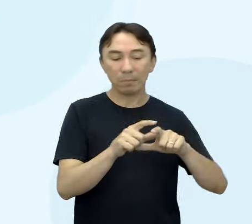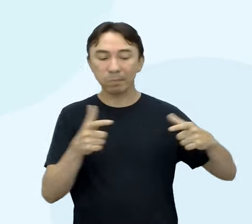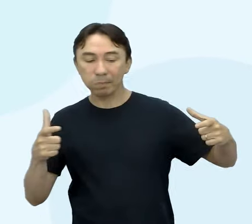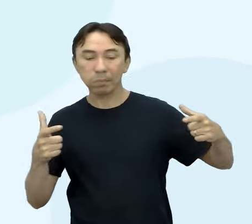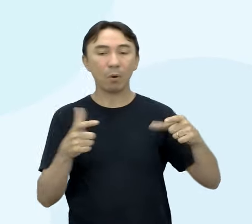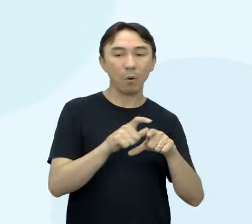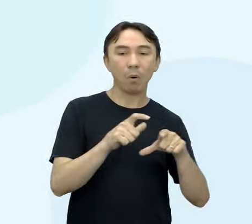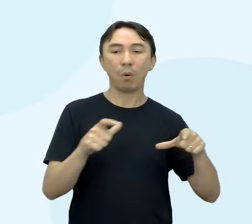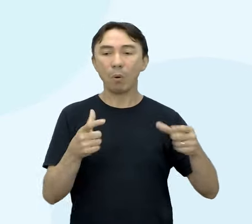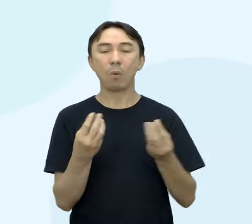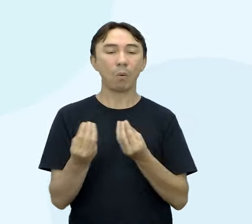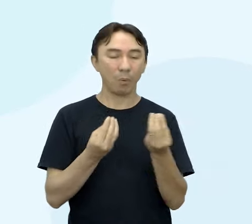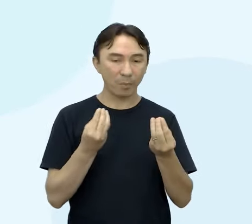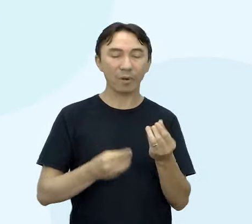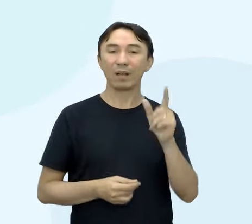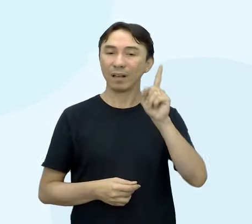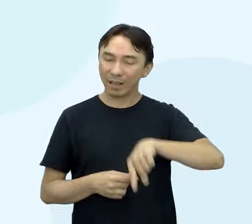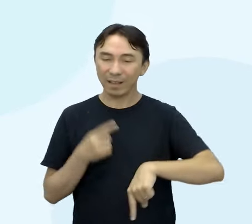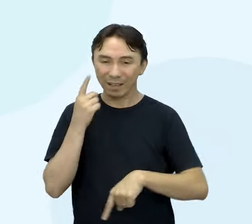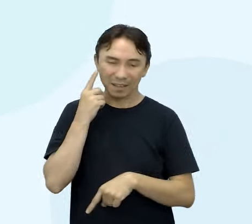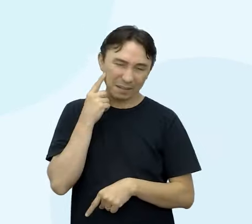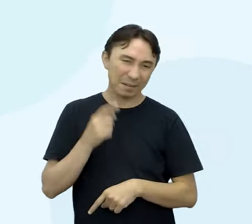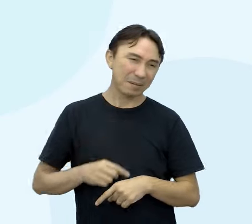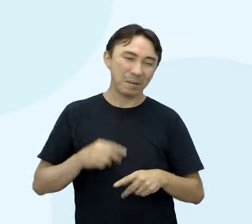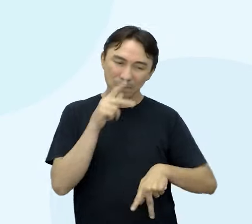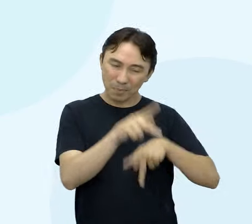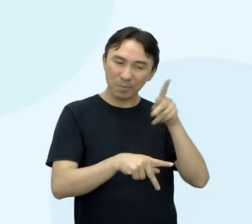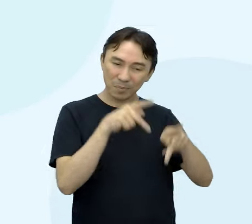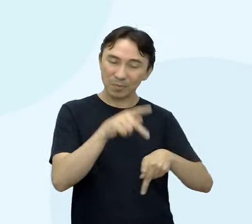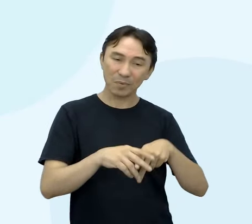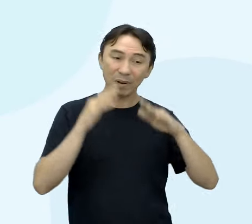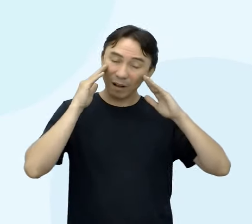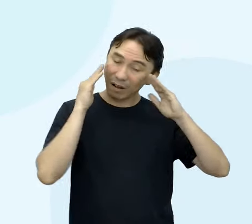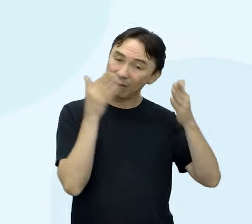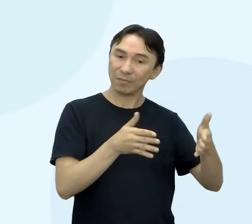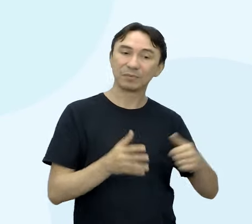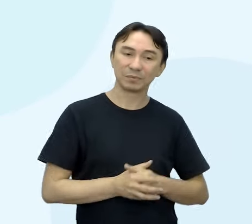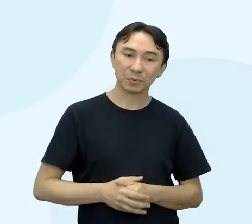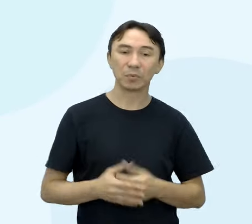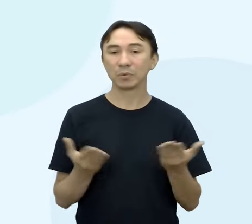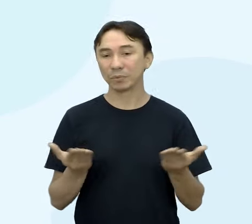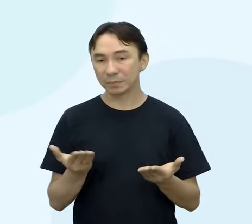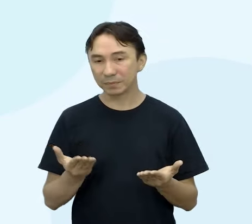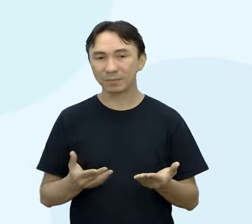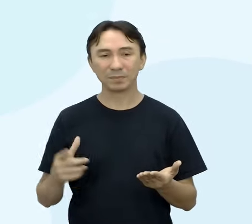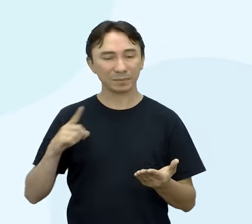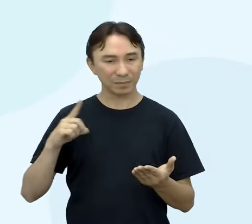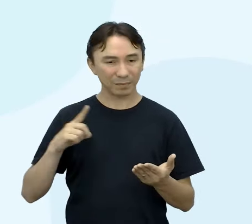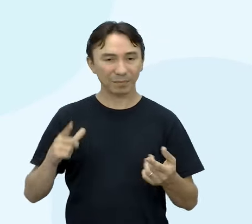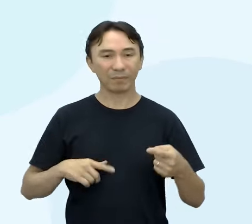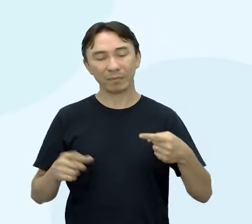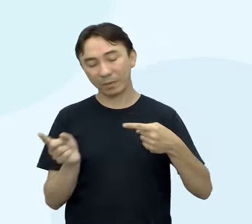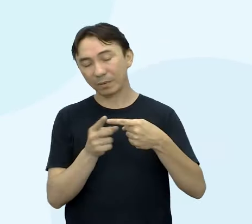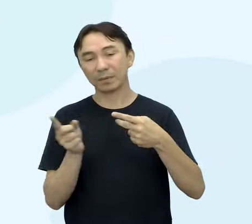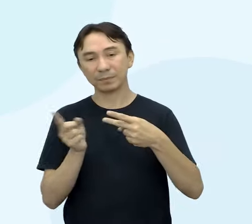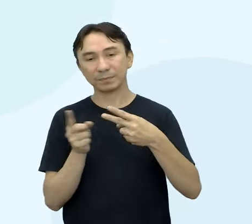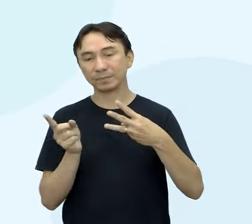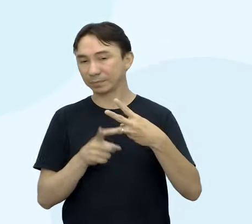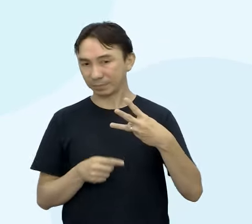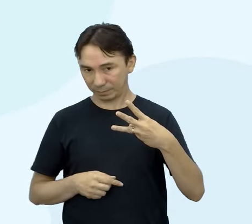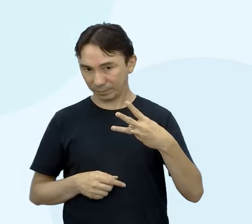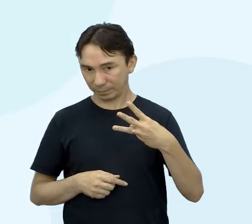-alvo. Por isso que a gente está pensando no público-alvo. Hoje a gente vai falar dessas três técnicas. Ah, professora, você já vai abordar elas? Não, vou falar o nome